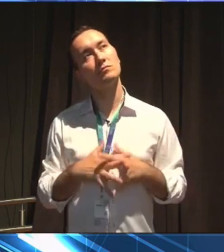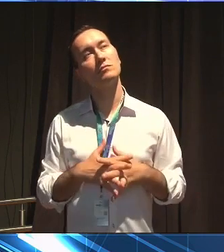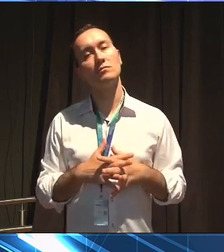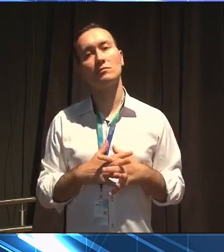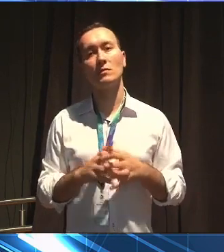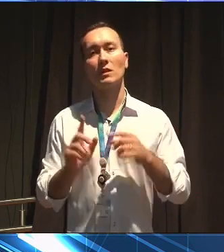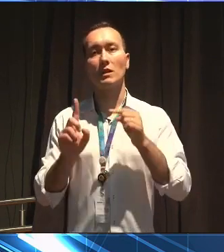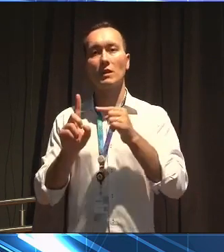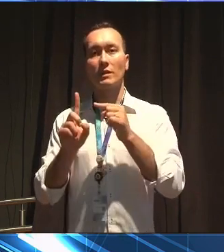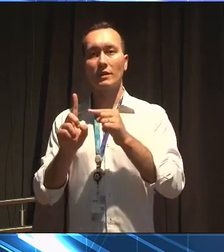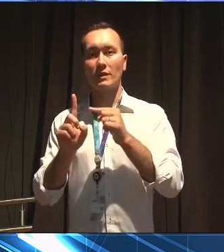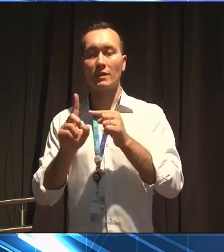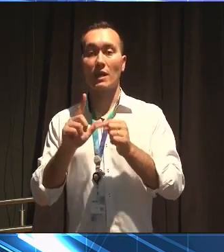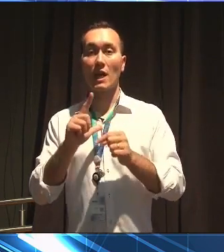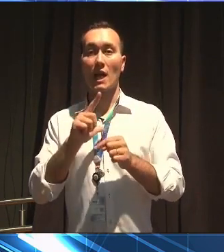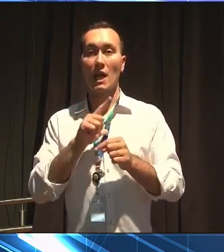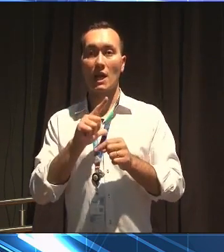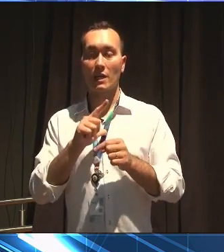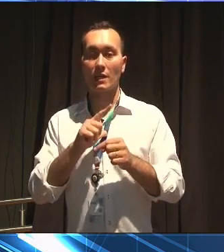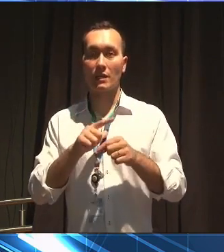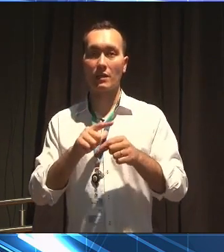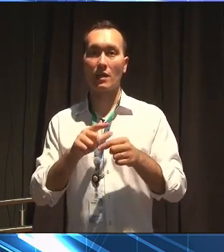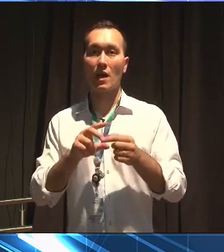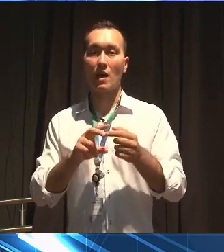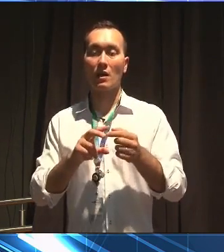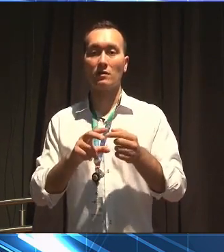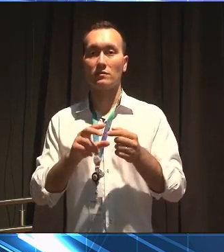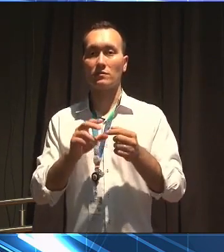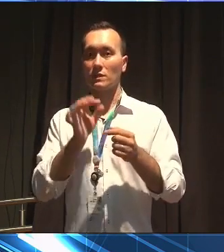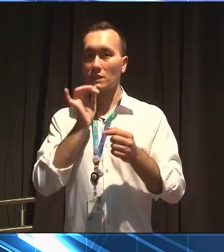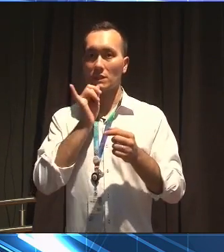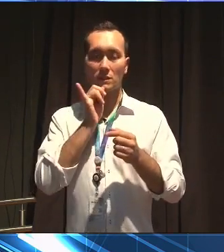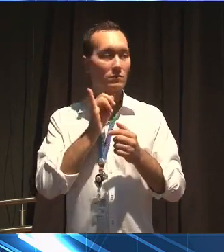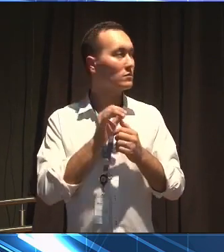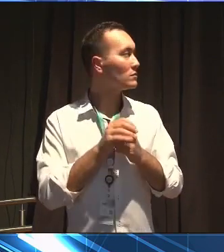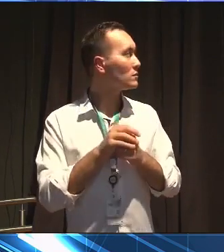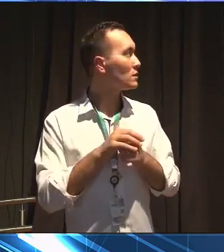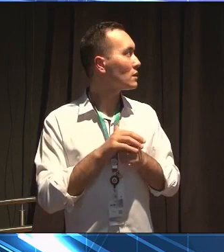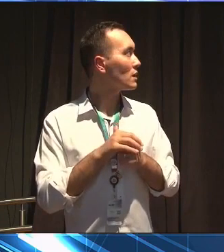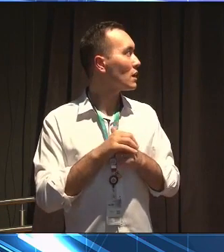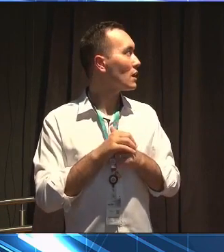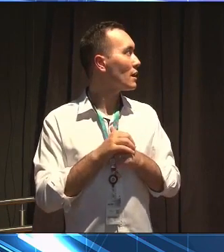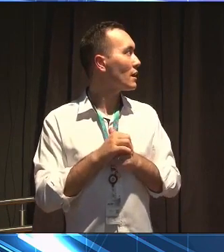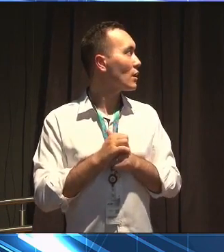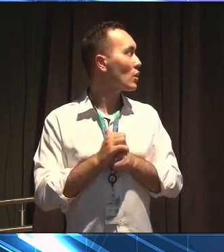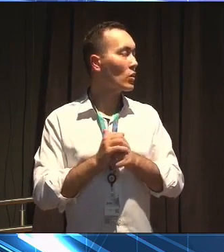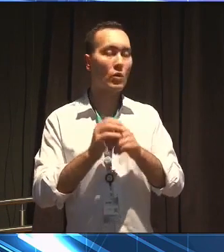header chamado authorization. E aí pode ter bear na frente, não pode, aí você vai passar o JWT.